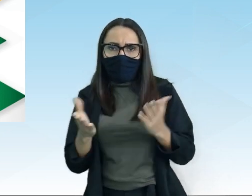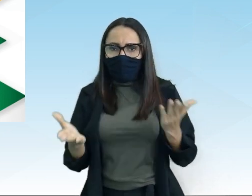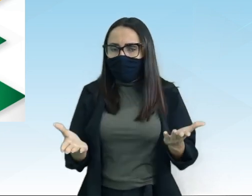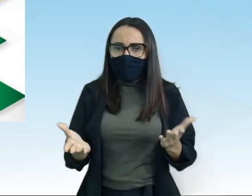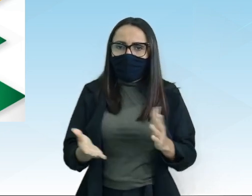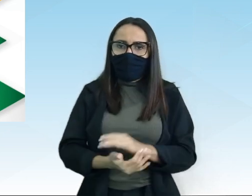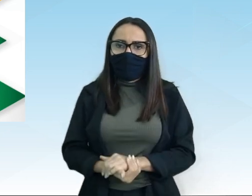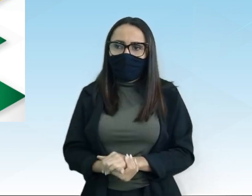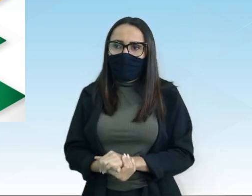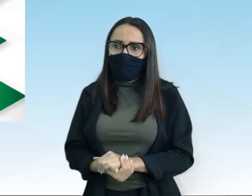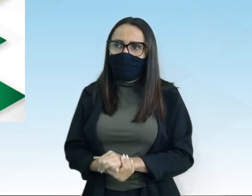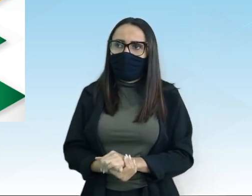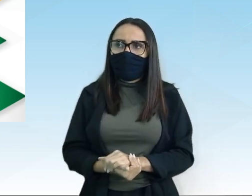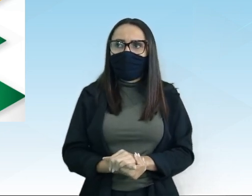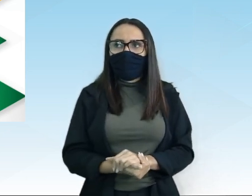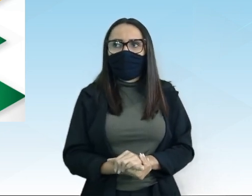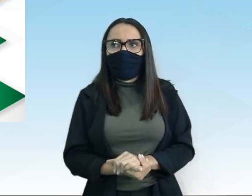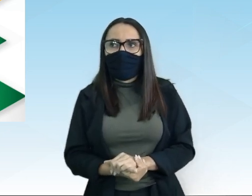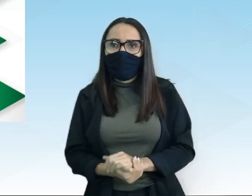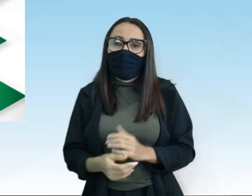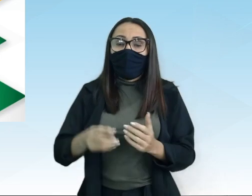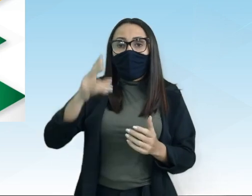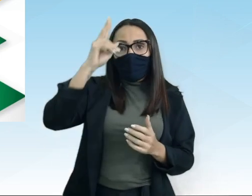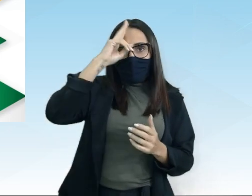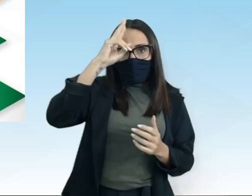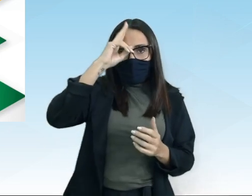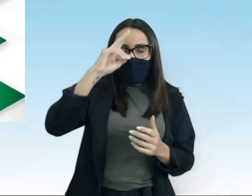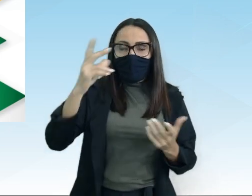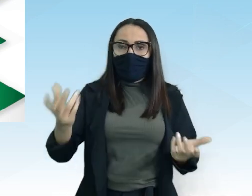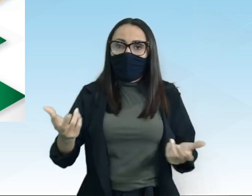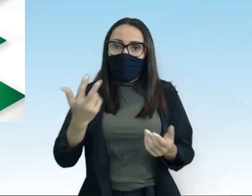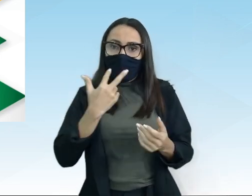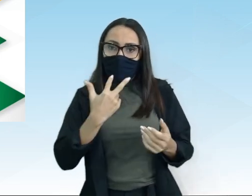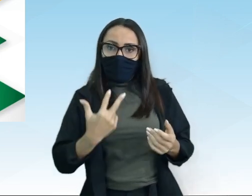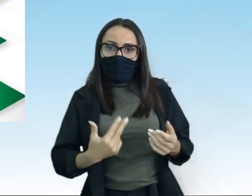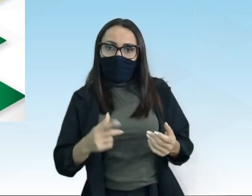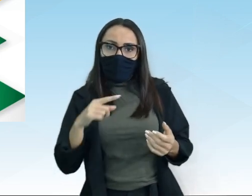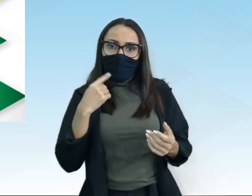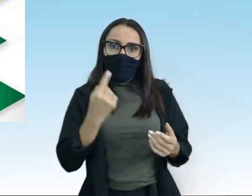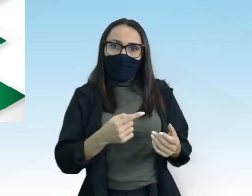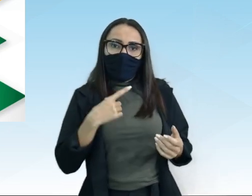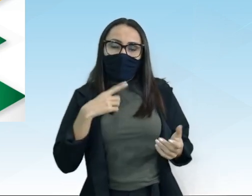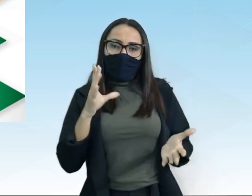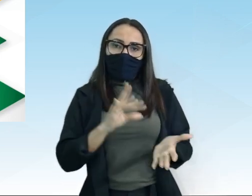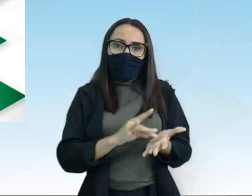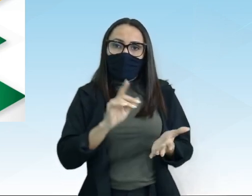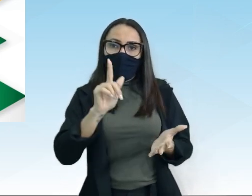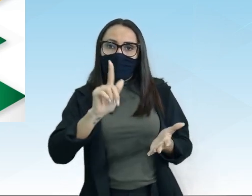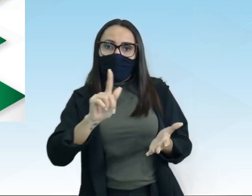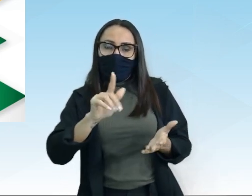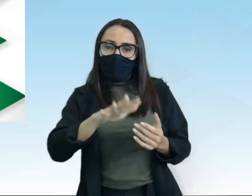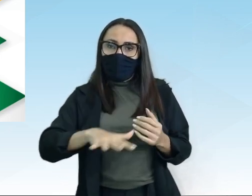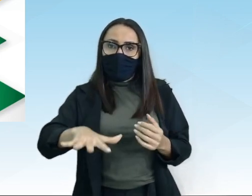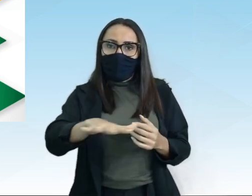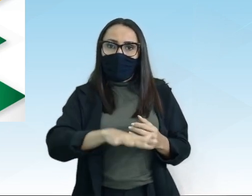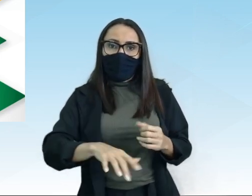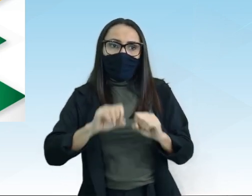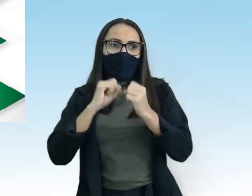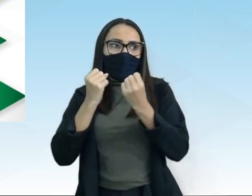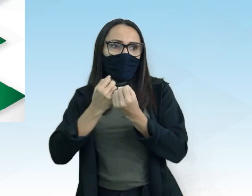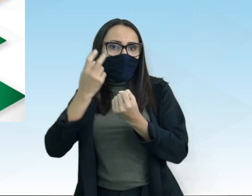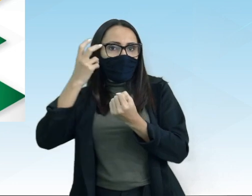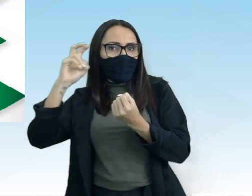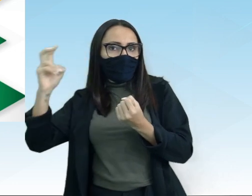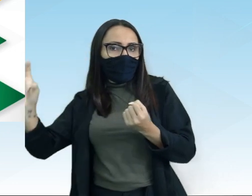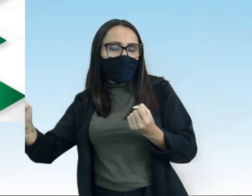Erro é uma outra coisa. E lembrar que a língua, nós temos a realidade geográfica,